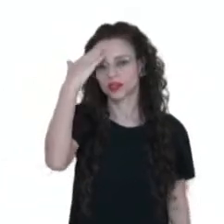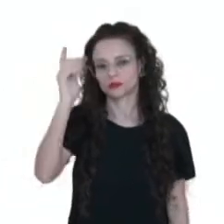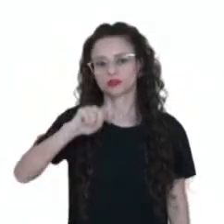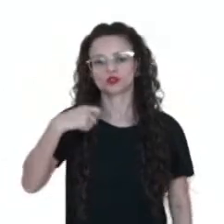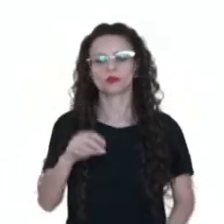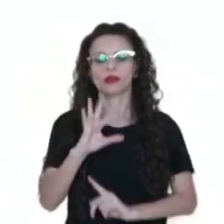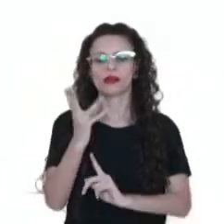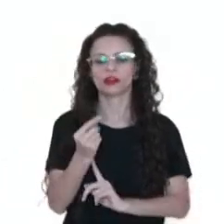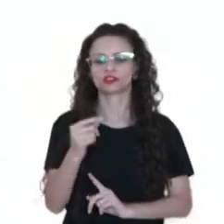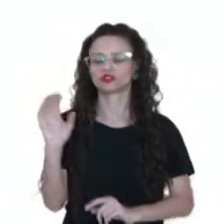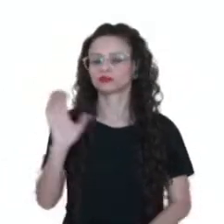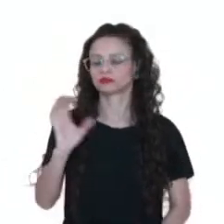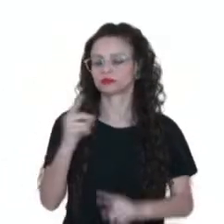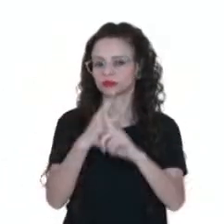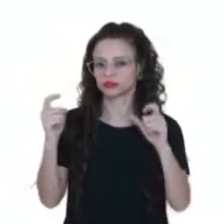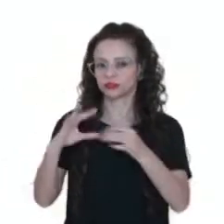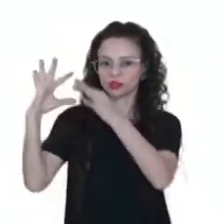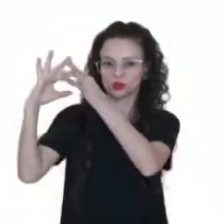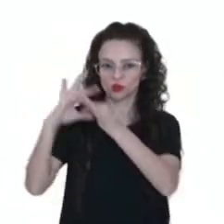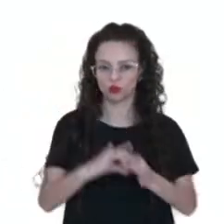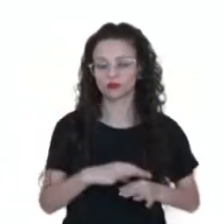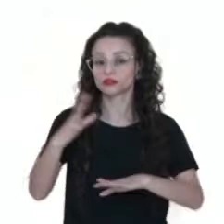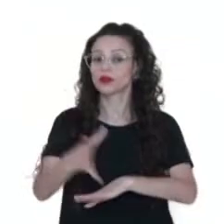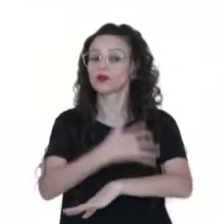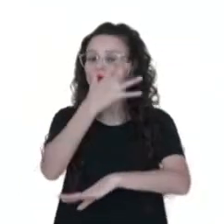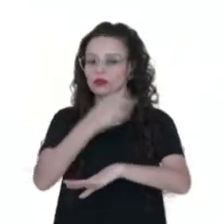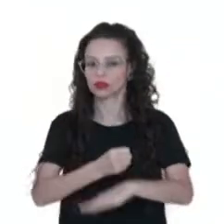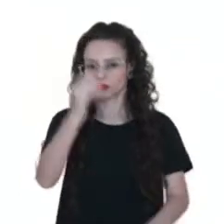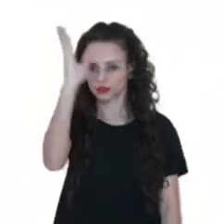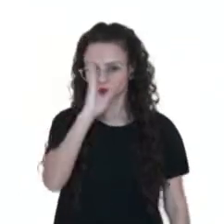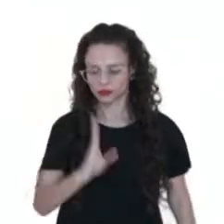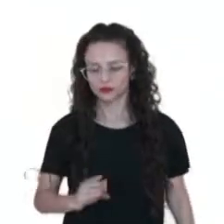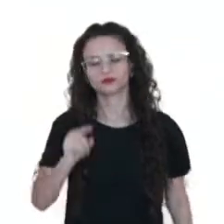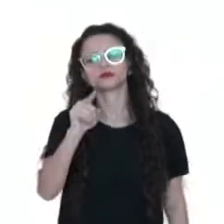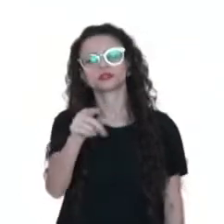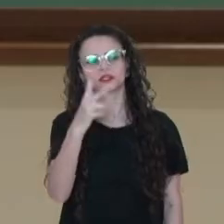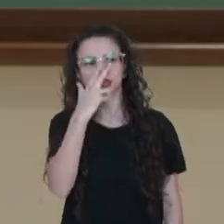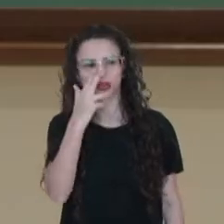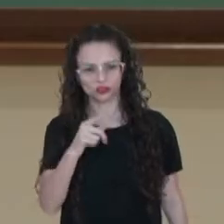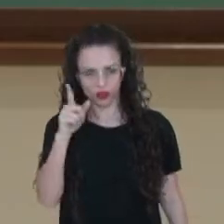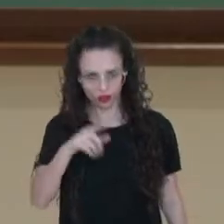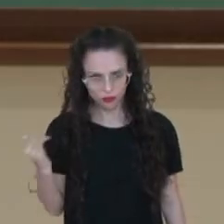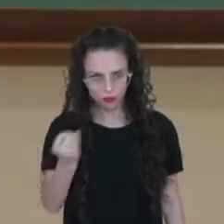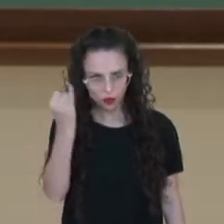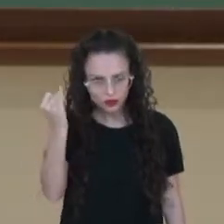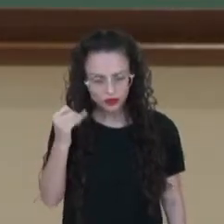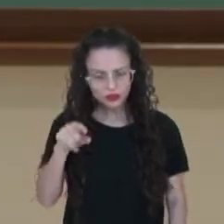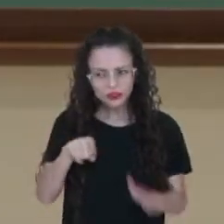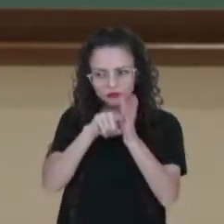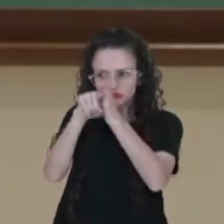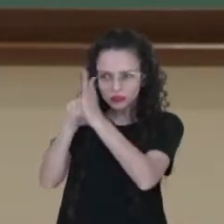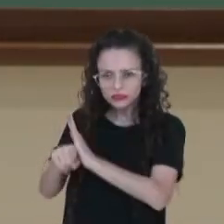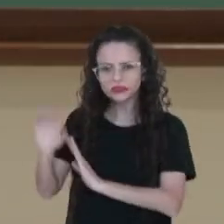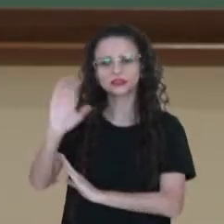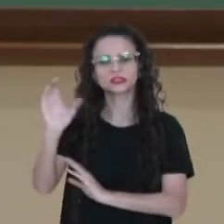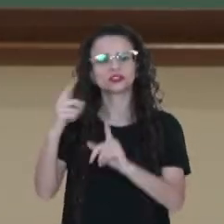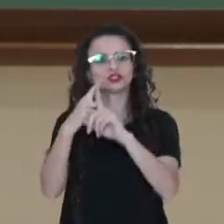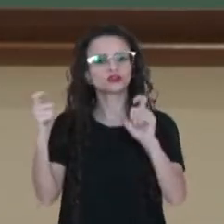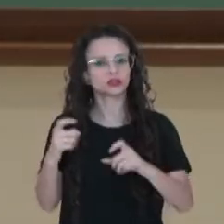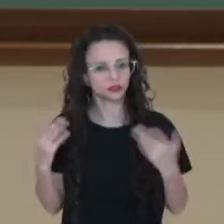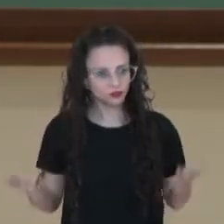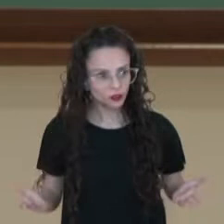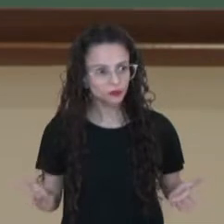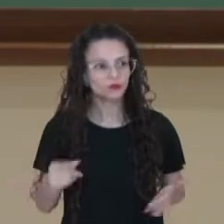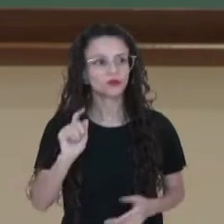a ciência no contexto colonial brasileiro? Você considera importante a pesquisa científica? E a gente vai falar que